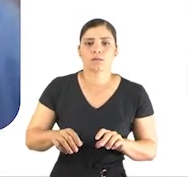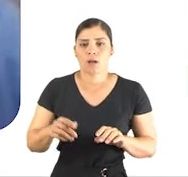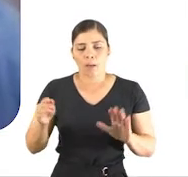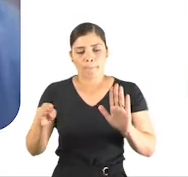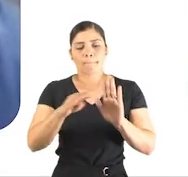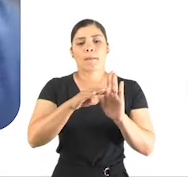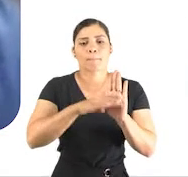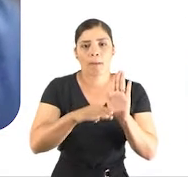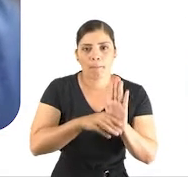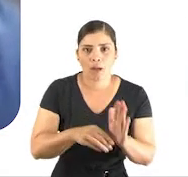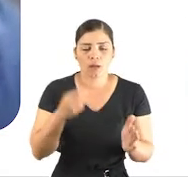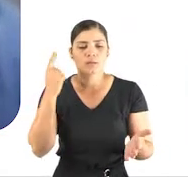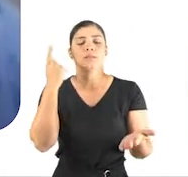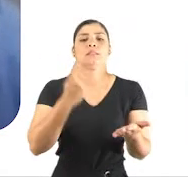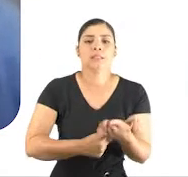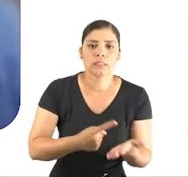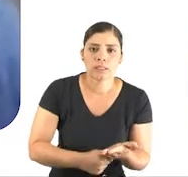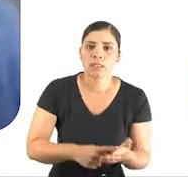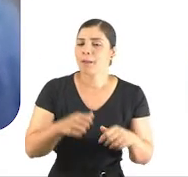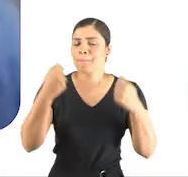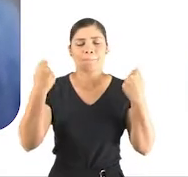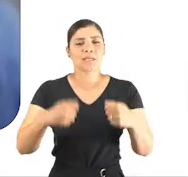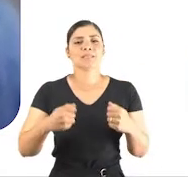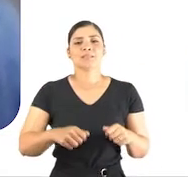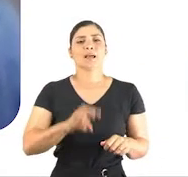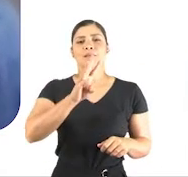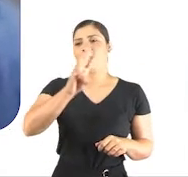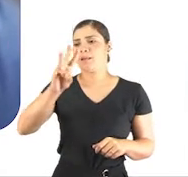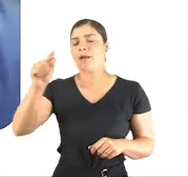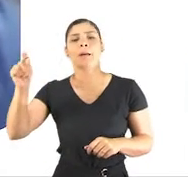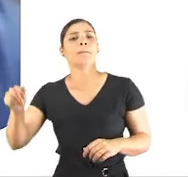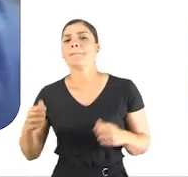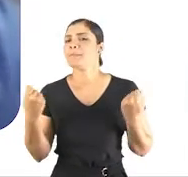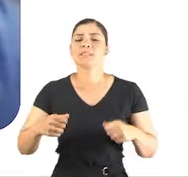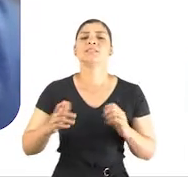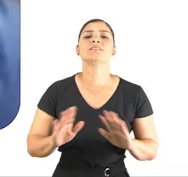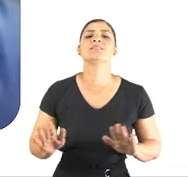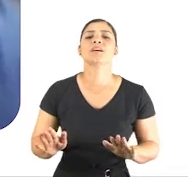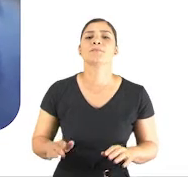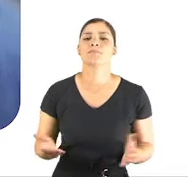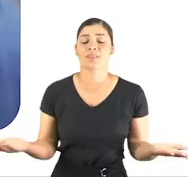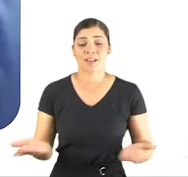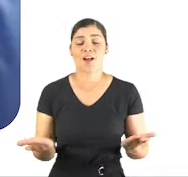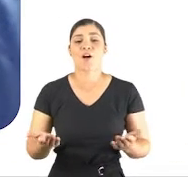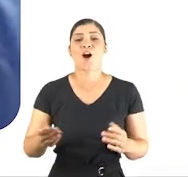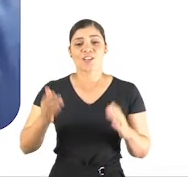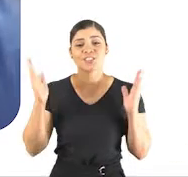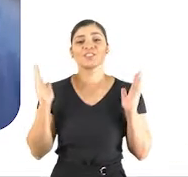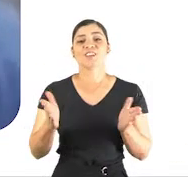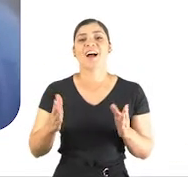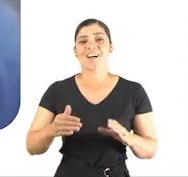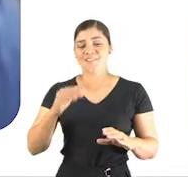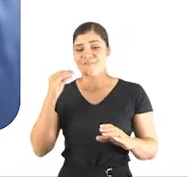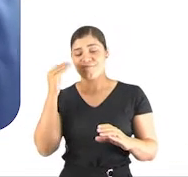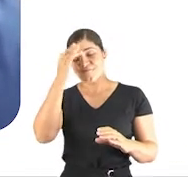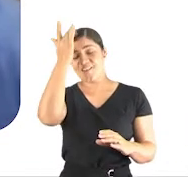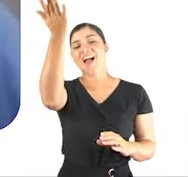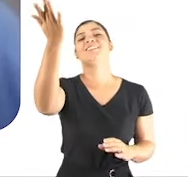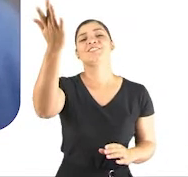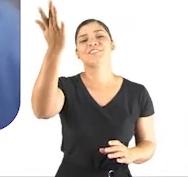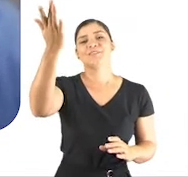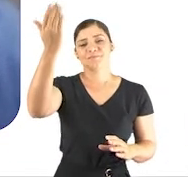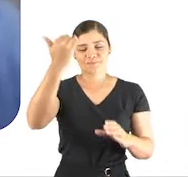precisa colocar um e-mail manual para o fornecedor. Então já tá, o fornecedor recebe essa